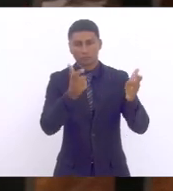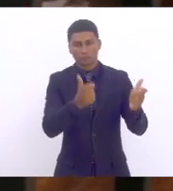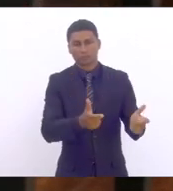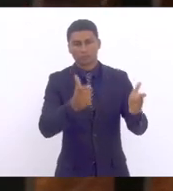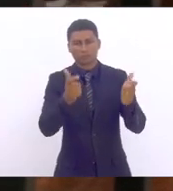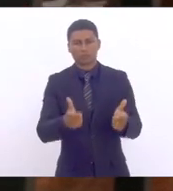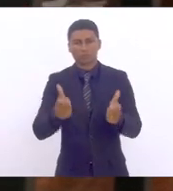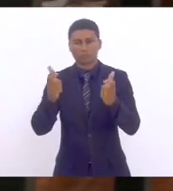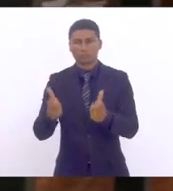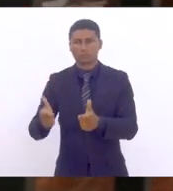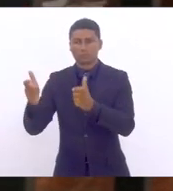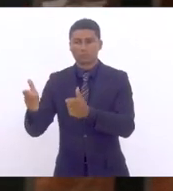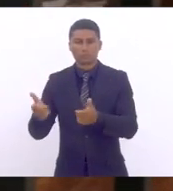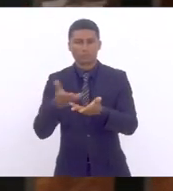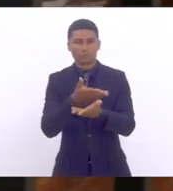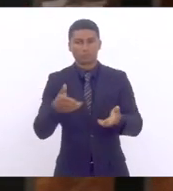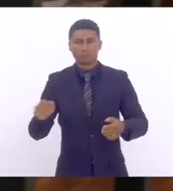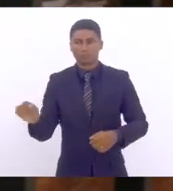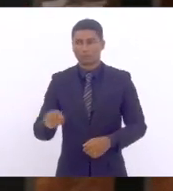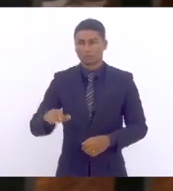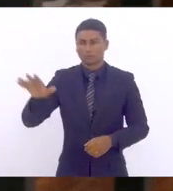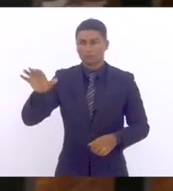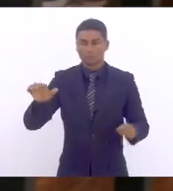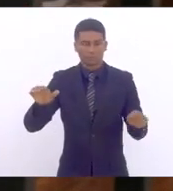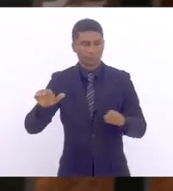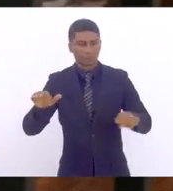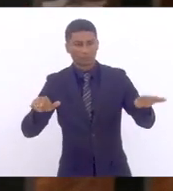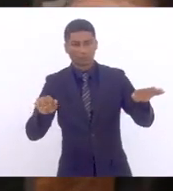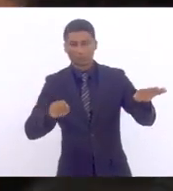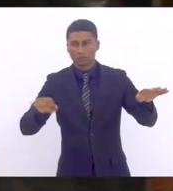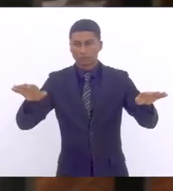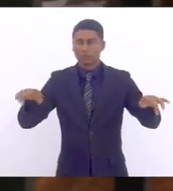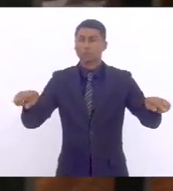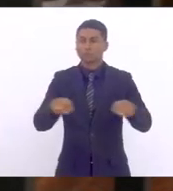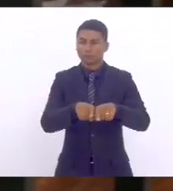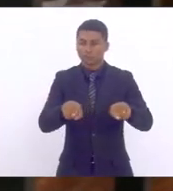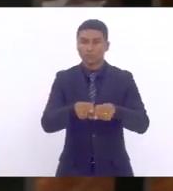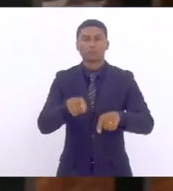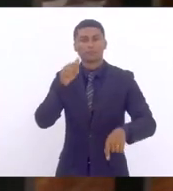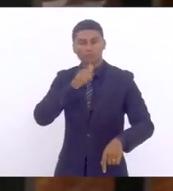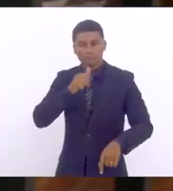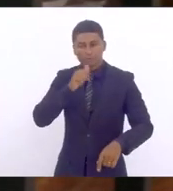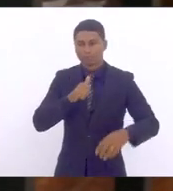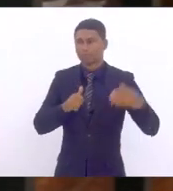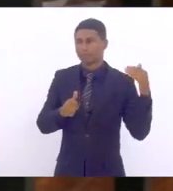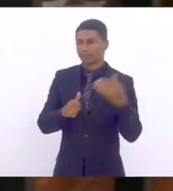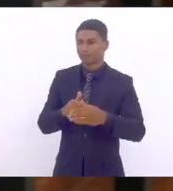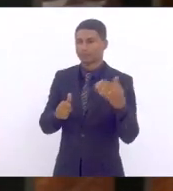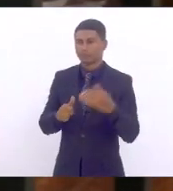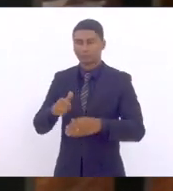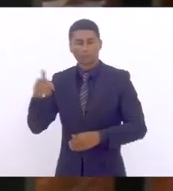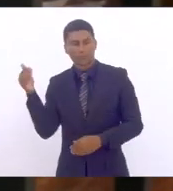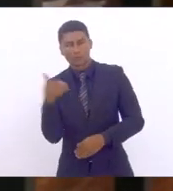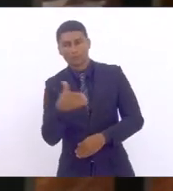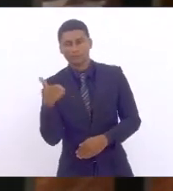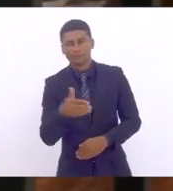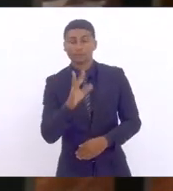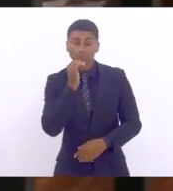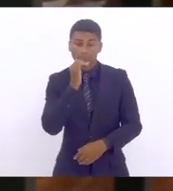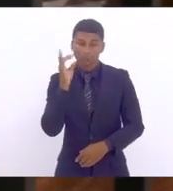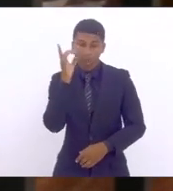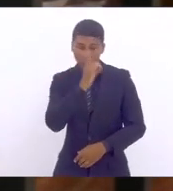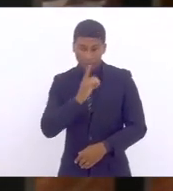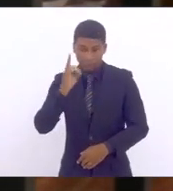de futebol nas periferias sejam também ocupados pelas mulheres. Quando a gente chega aos